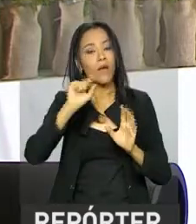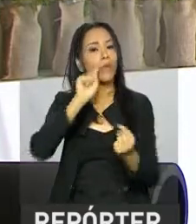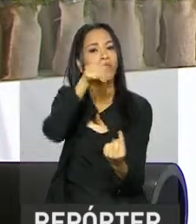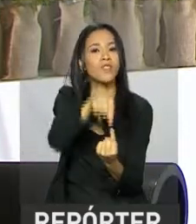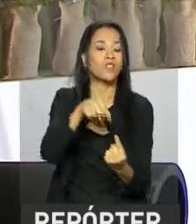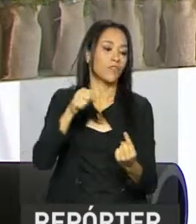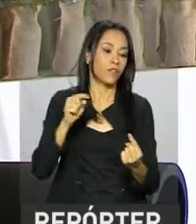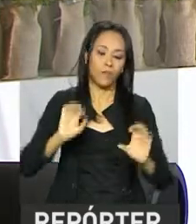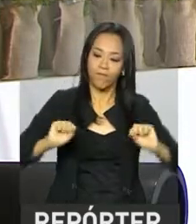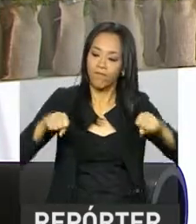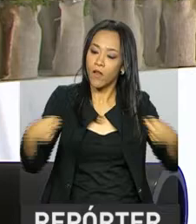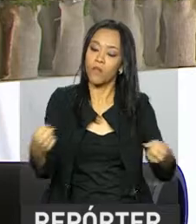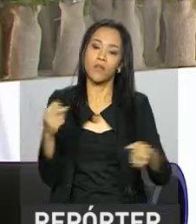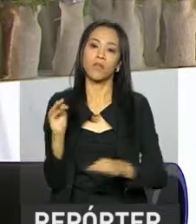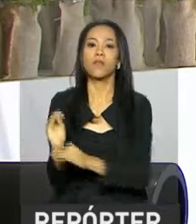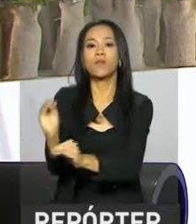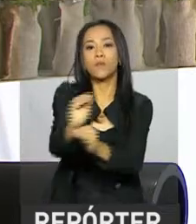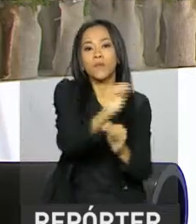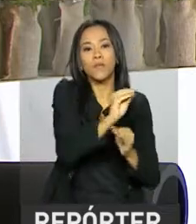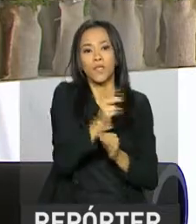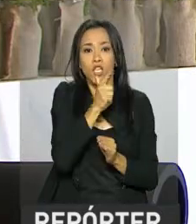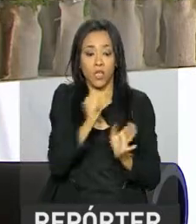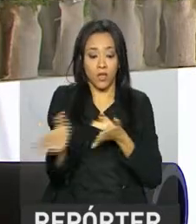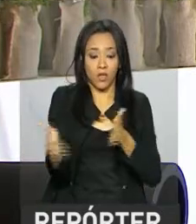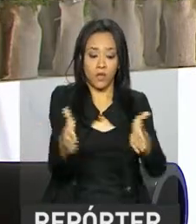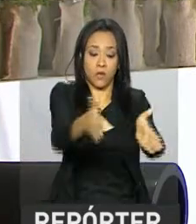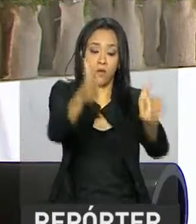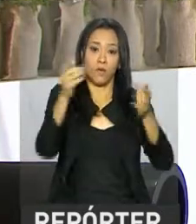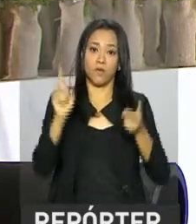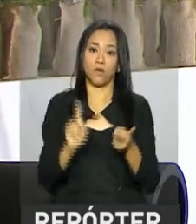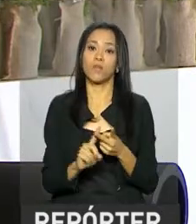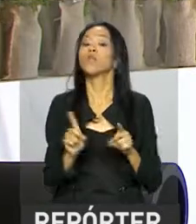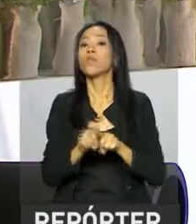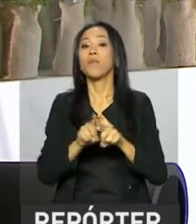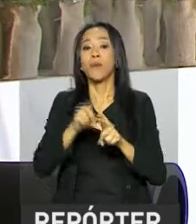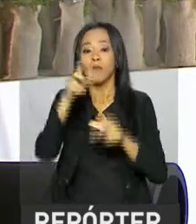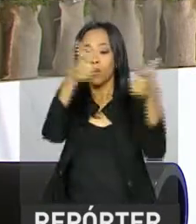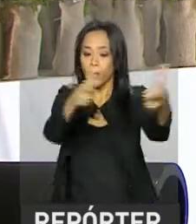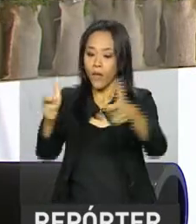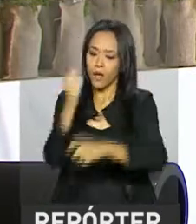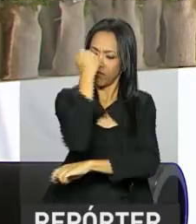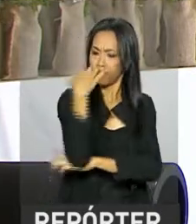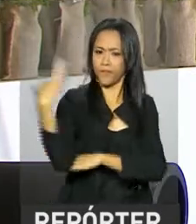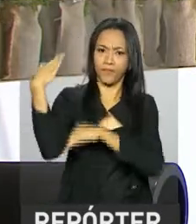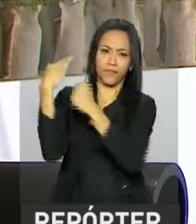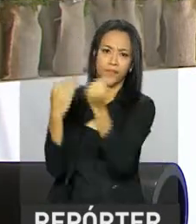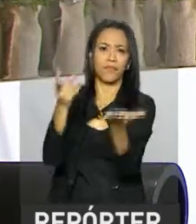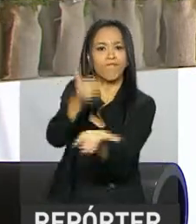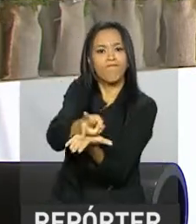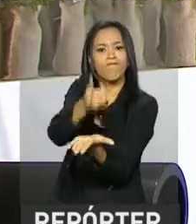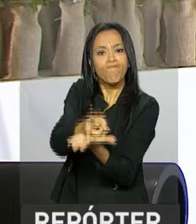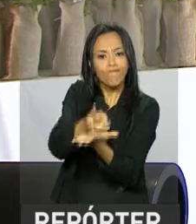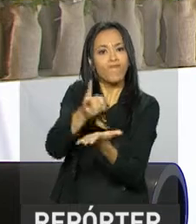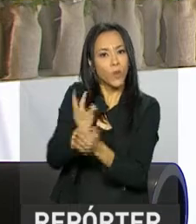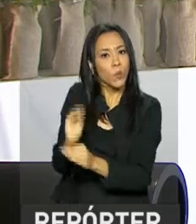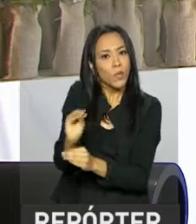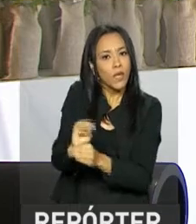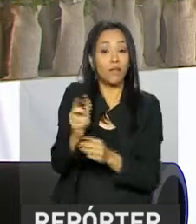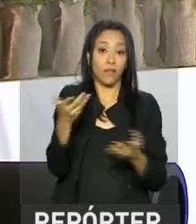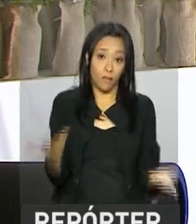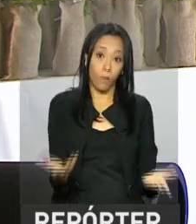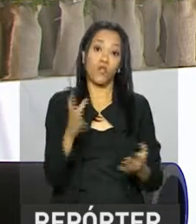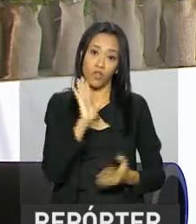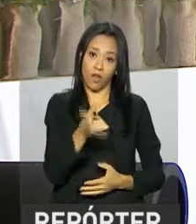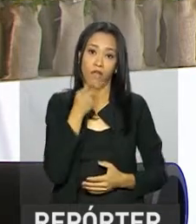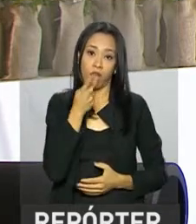revitalização, recuperação e proteção de nascentes, de rios e de áreas de preservação permanente. Essa cerimônia, então,